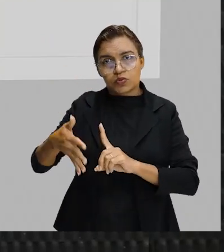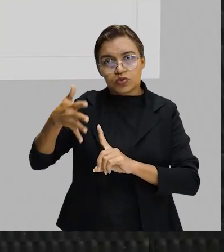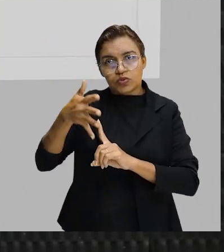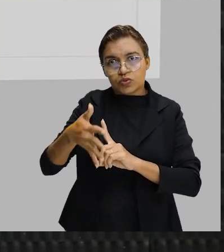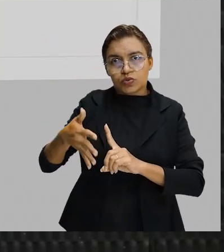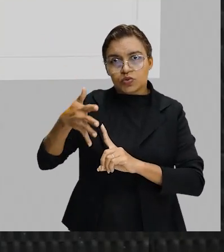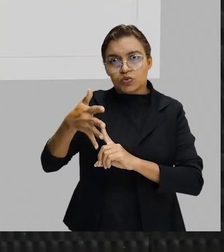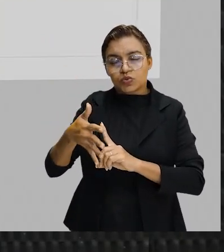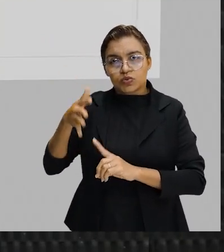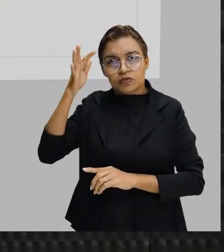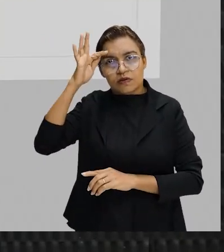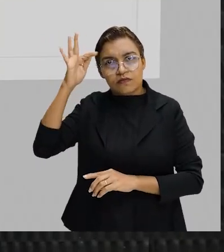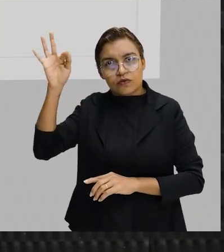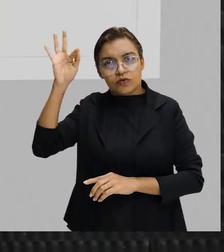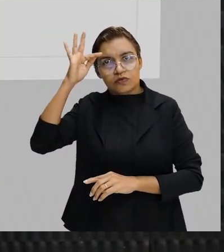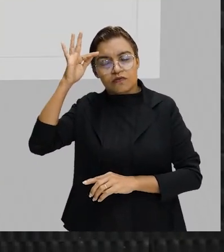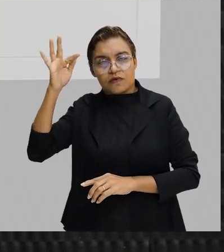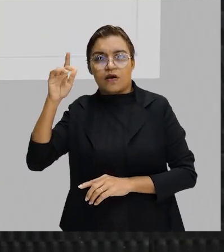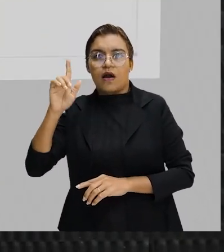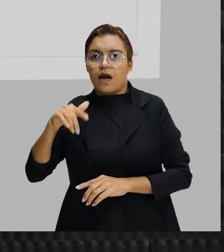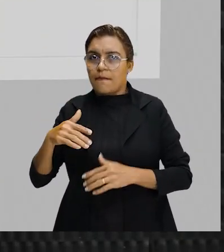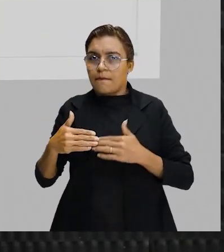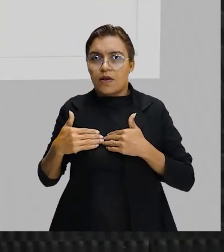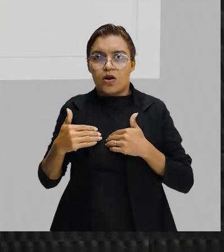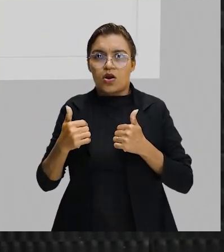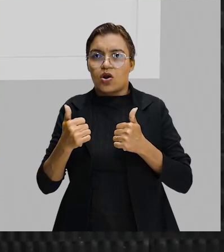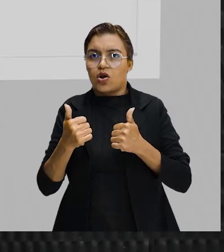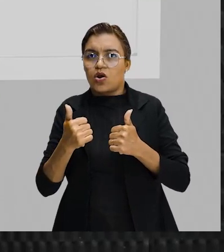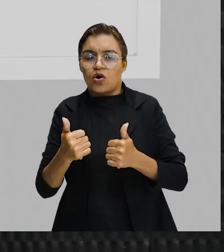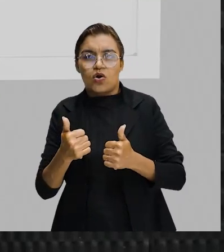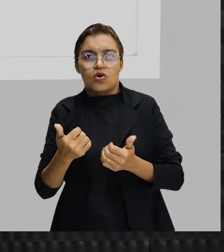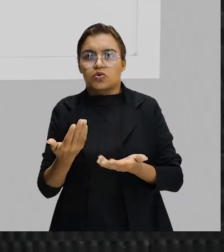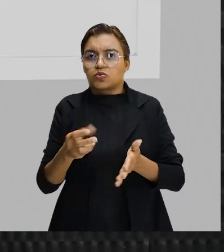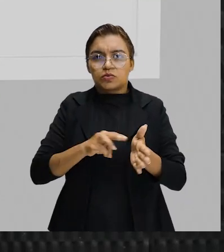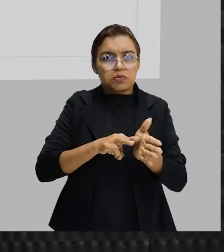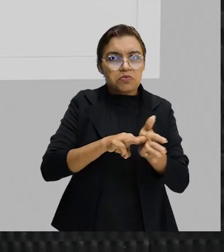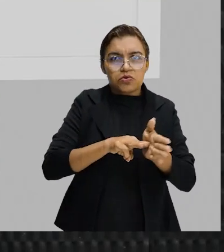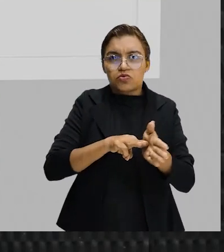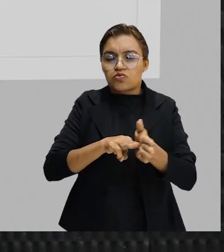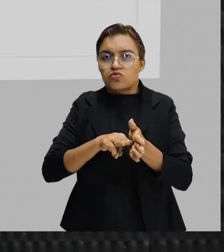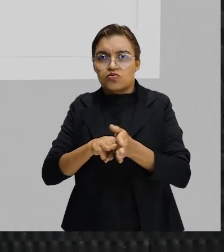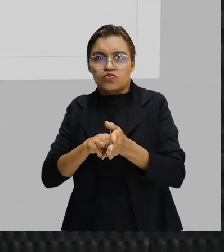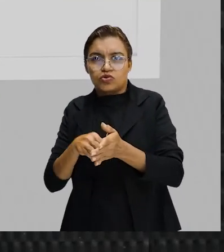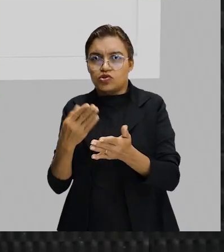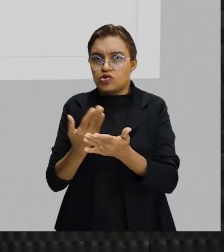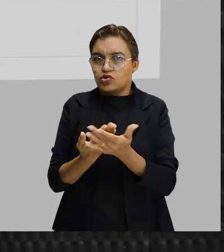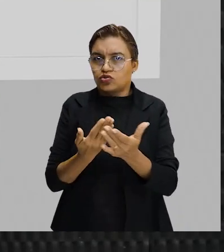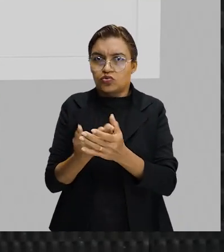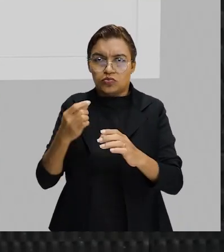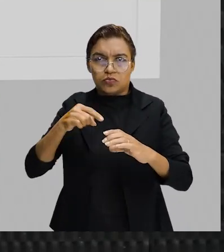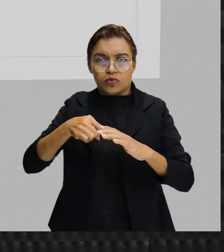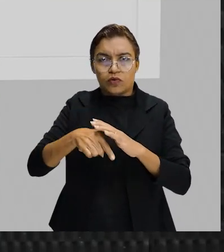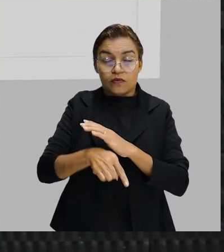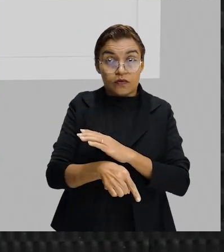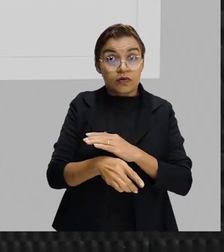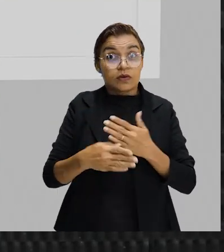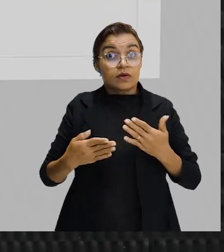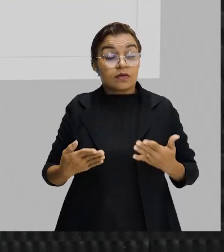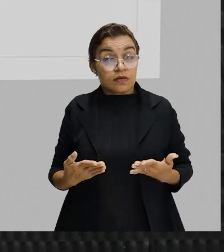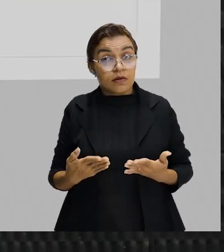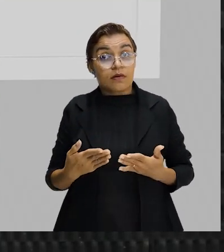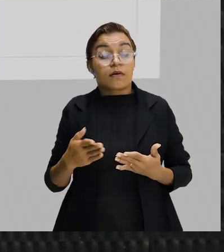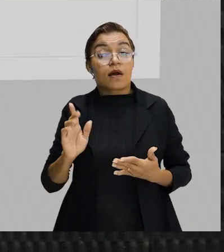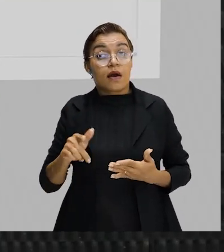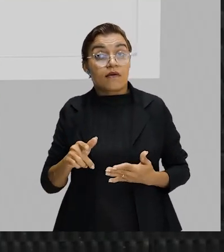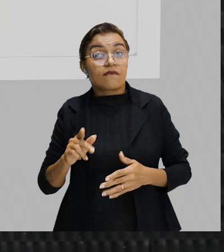ávido, mais contundente, profundo, metodológico. Obviamente que ele vai se sobressaindo em